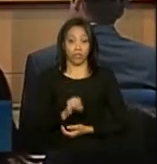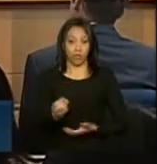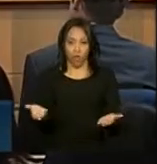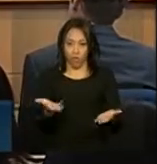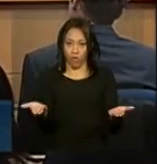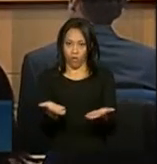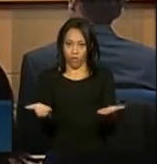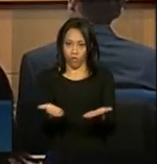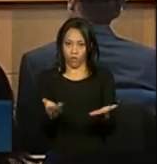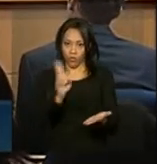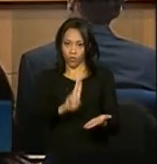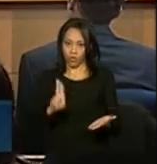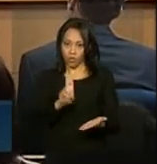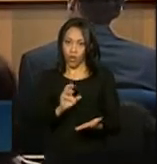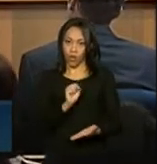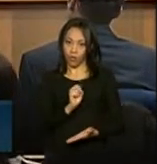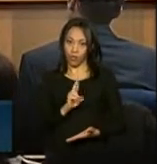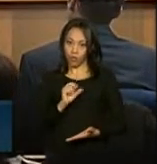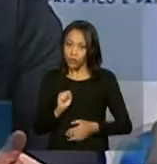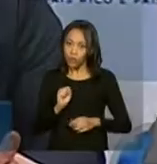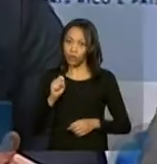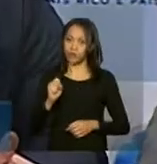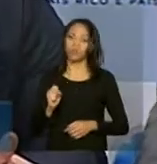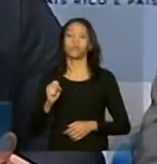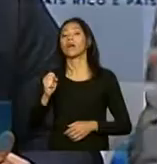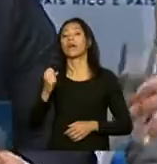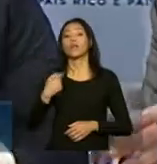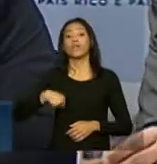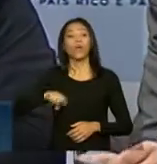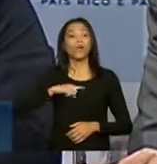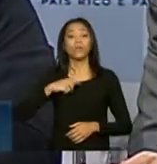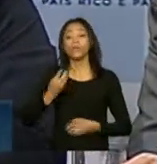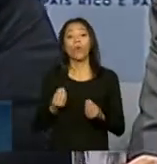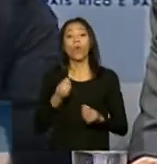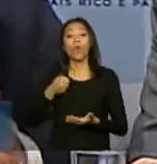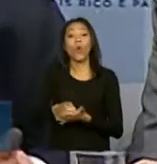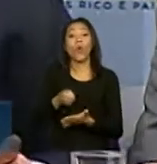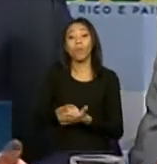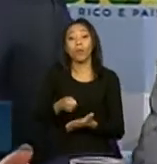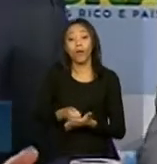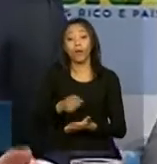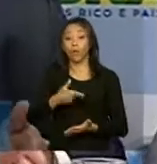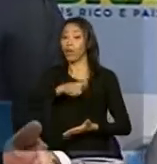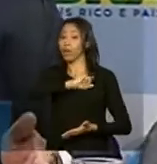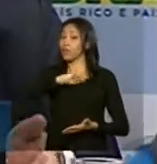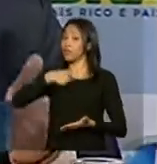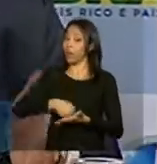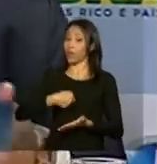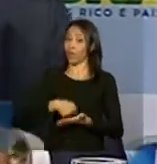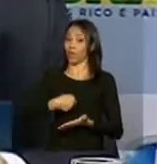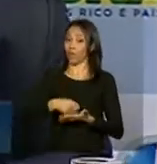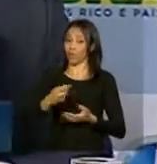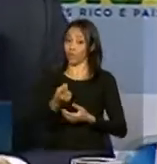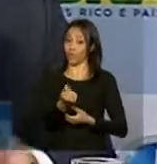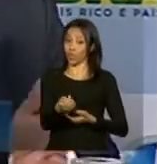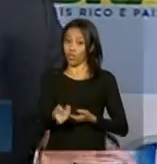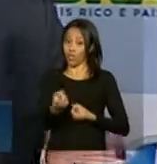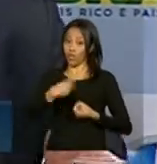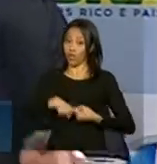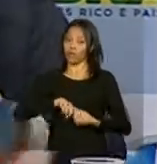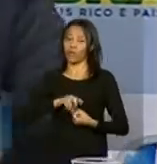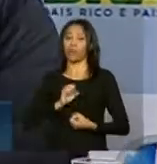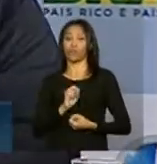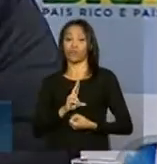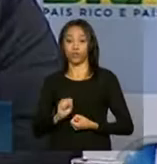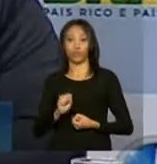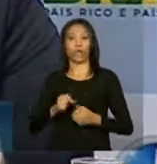e utilizasse o Sistema Único de Saúde, nós não tínhamos como cobrar o ressarcimento, porque não era obrigatório, até 2 de janeiro. A partir do momento